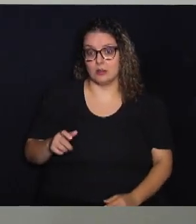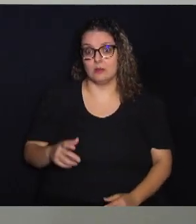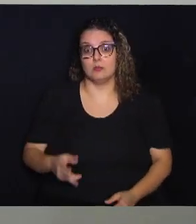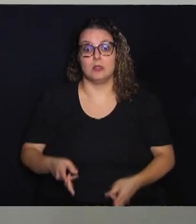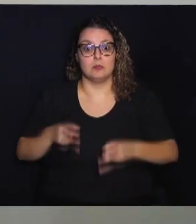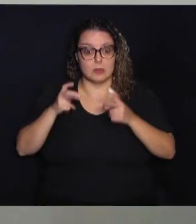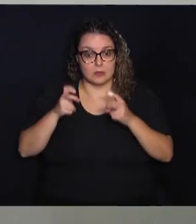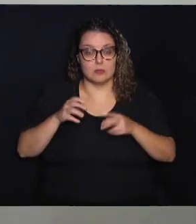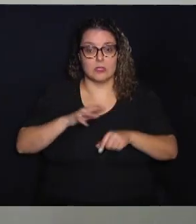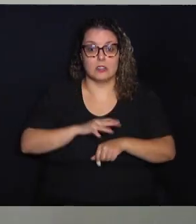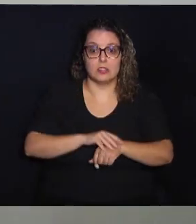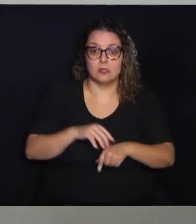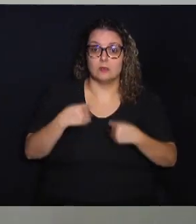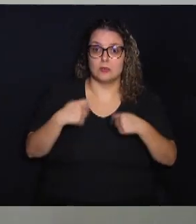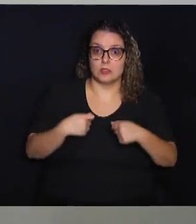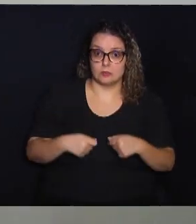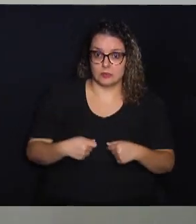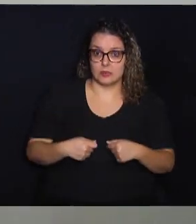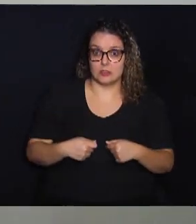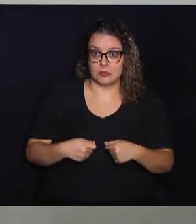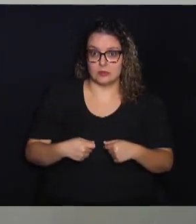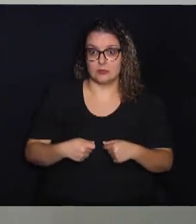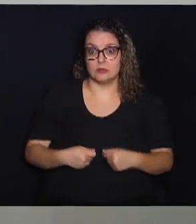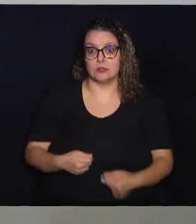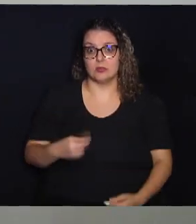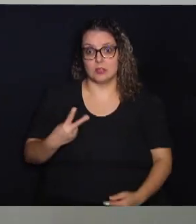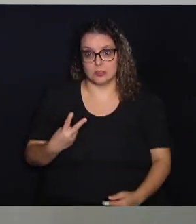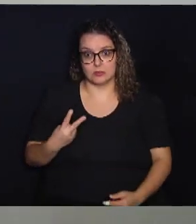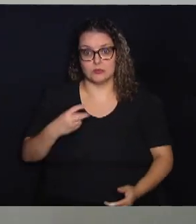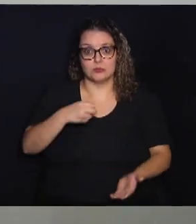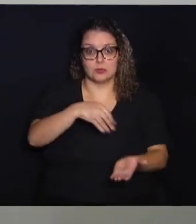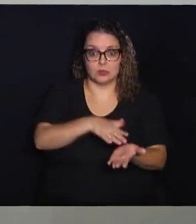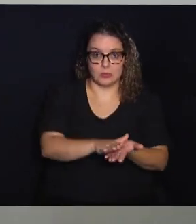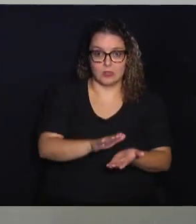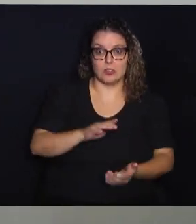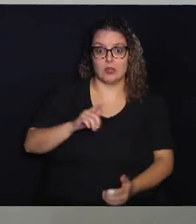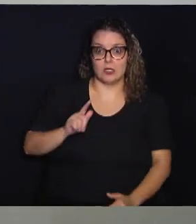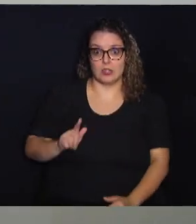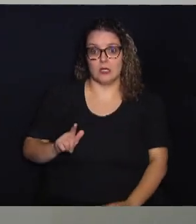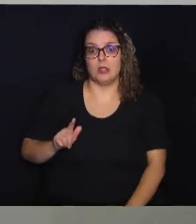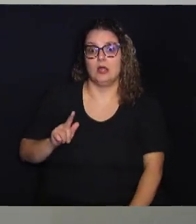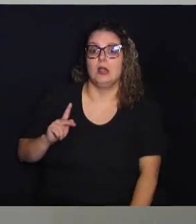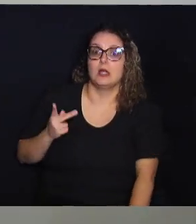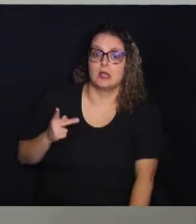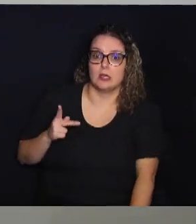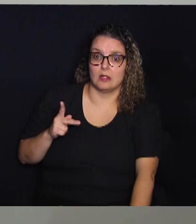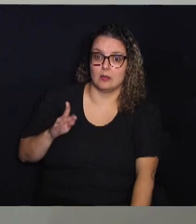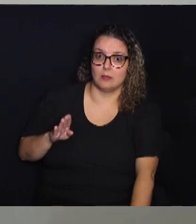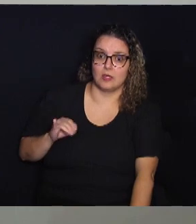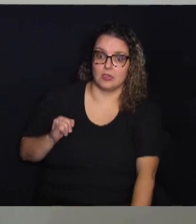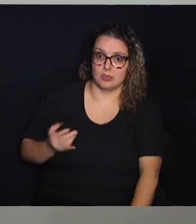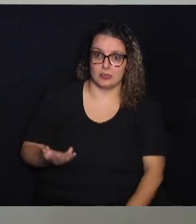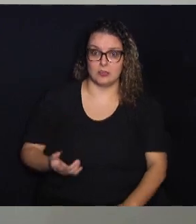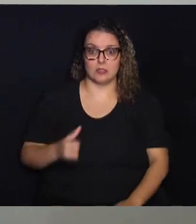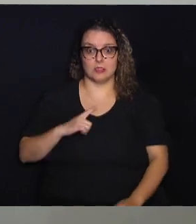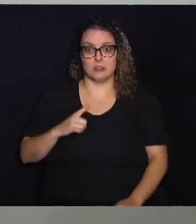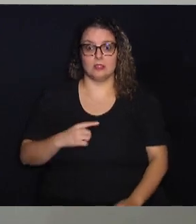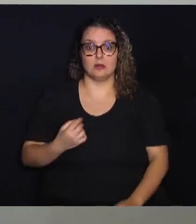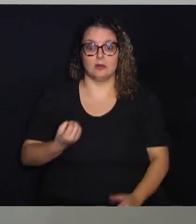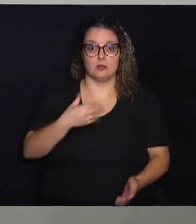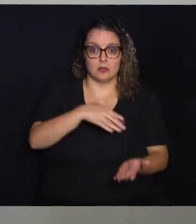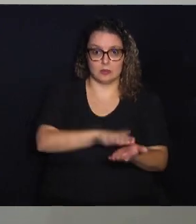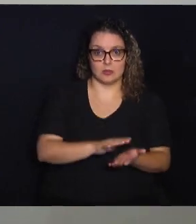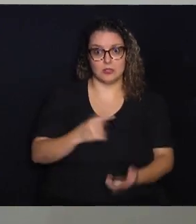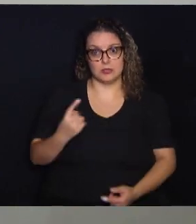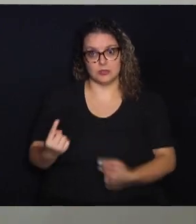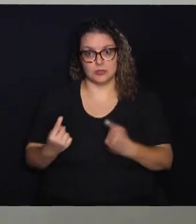doença, ela precisa ter as suas 2 cópias do gene HBB com uma mutação. Então, todos nós temos 2 cópias de cada